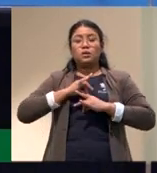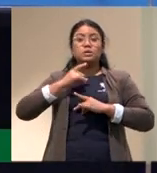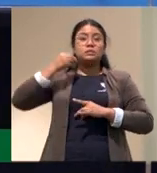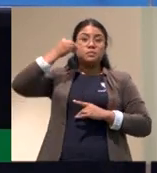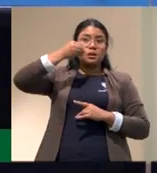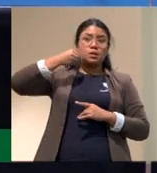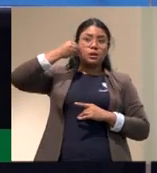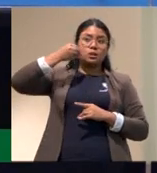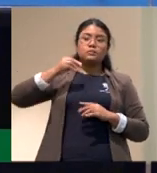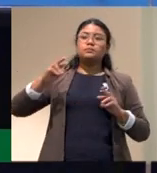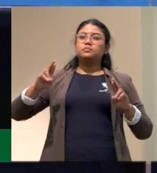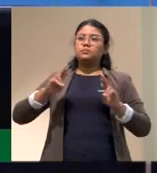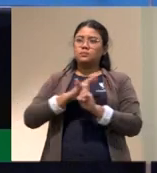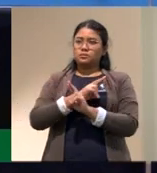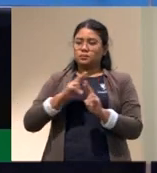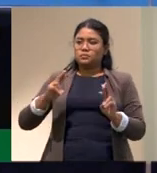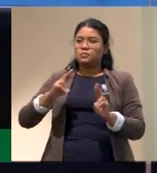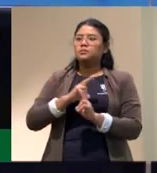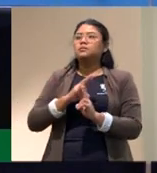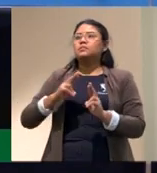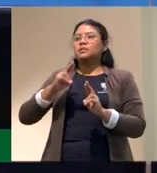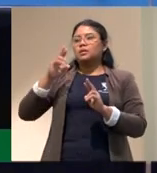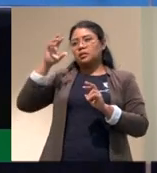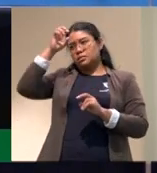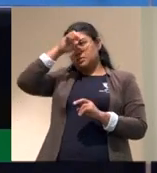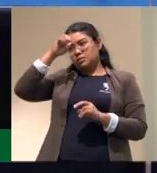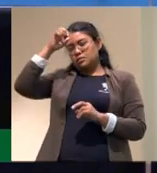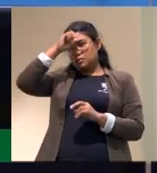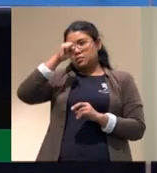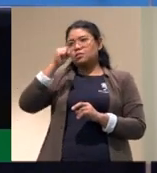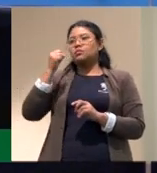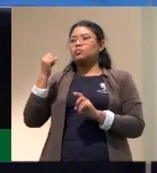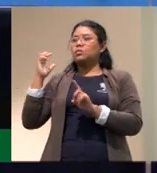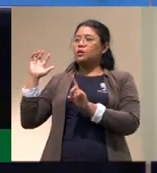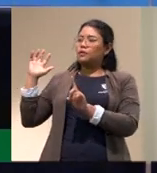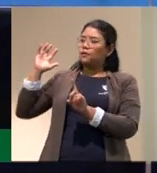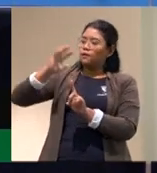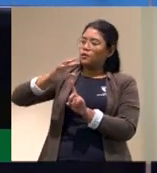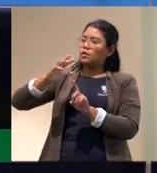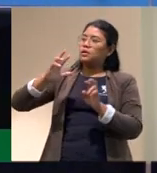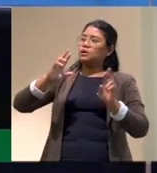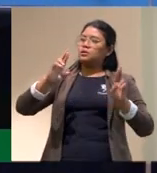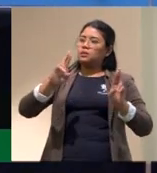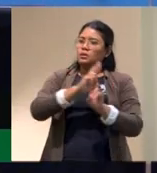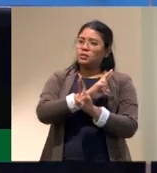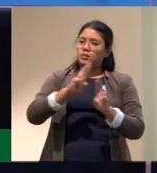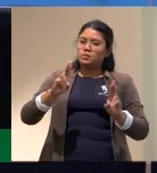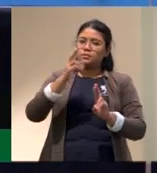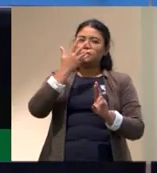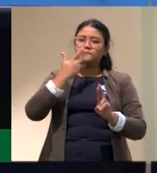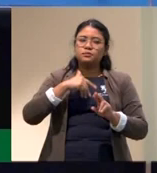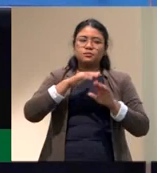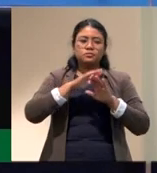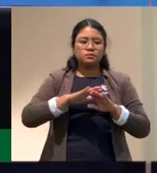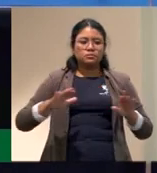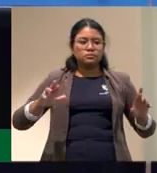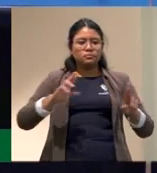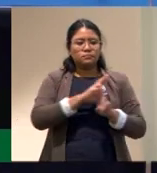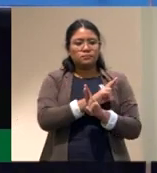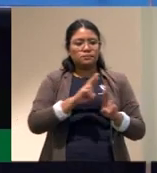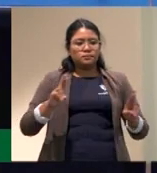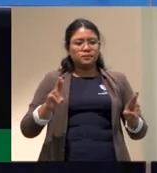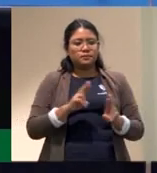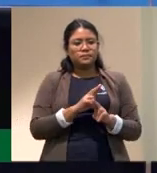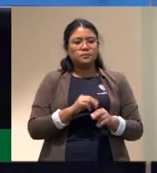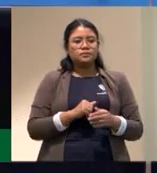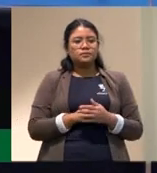relação da aprendizagem como consequência das relações que as crianças estabelecem, com